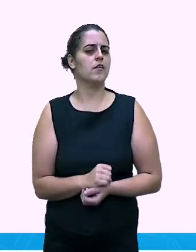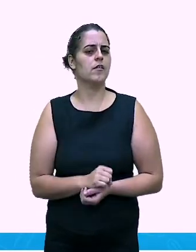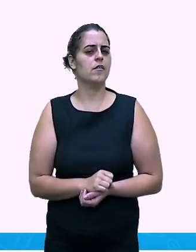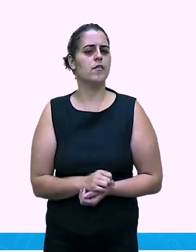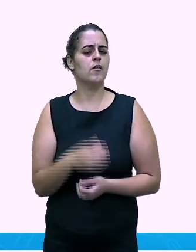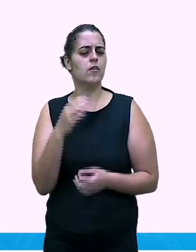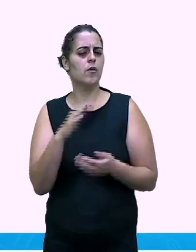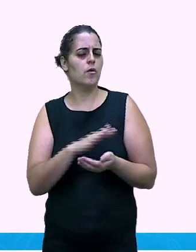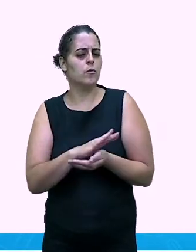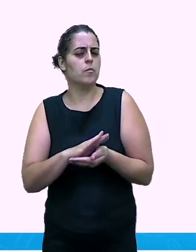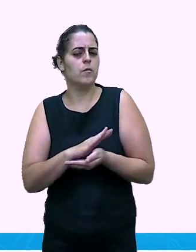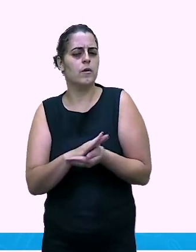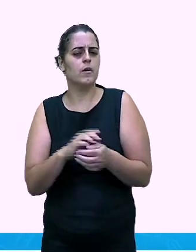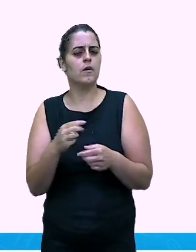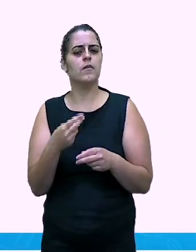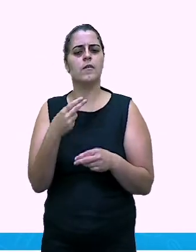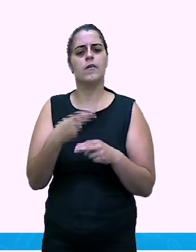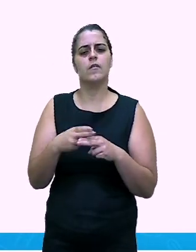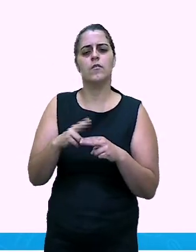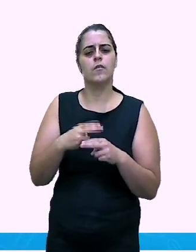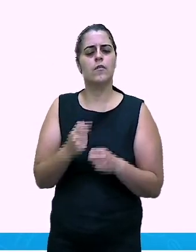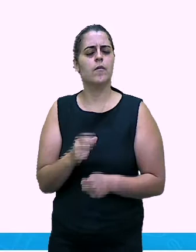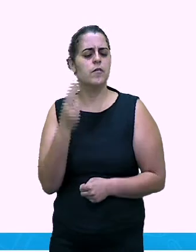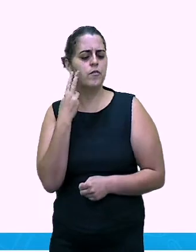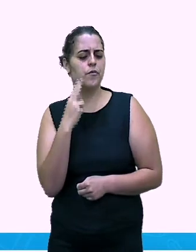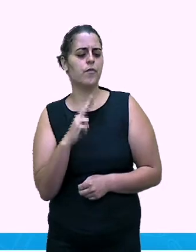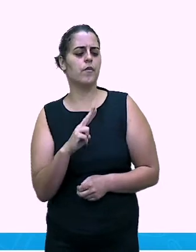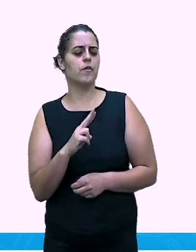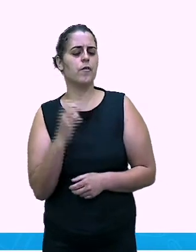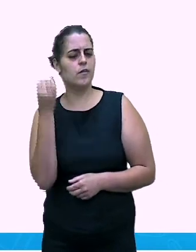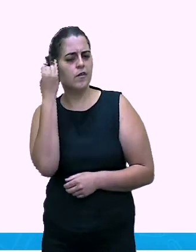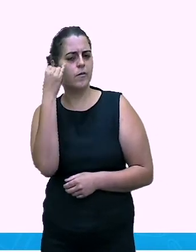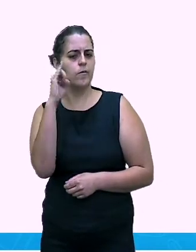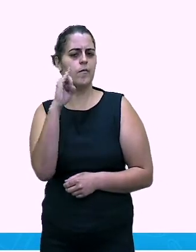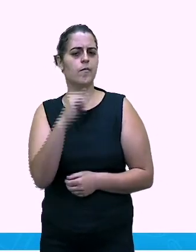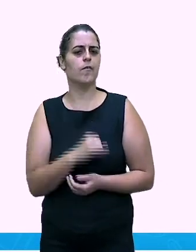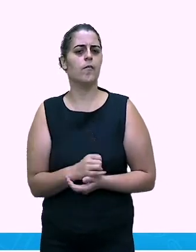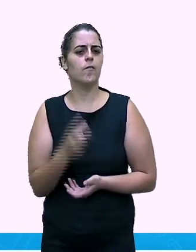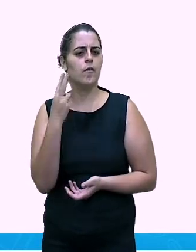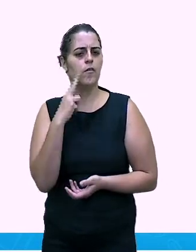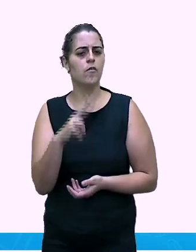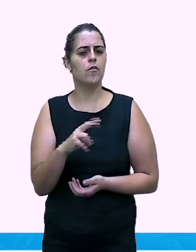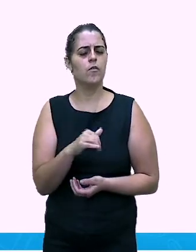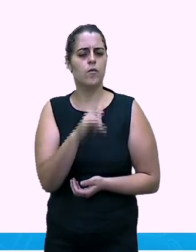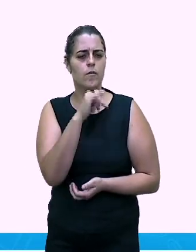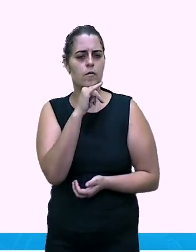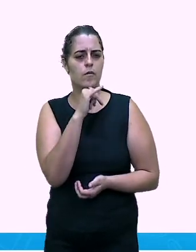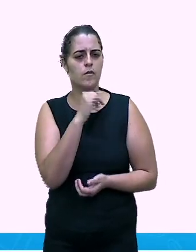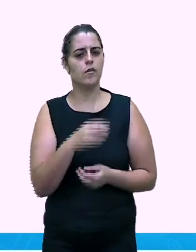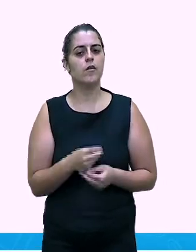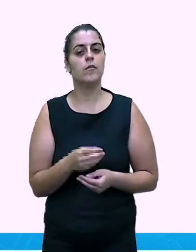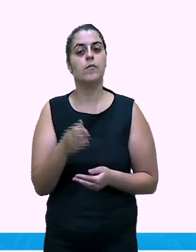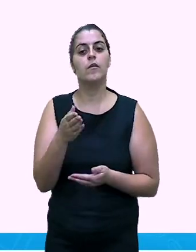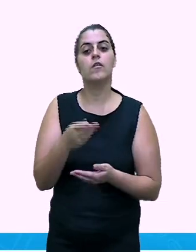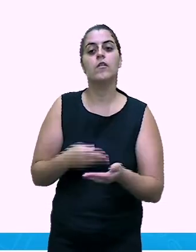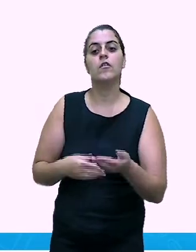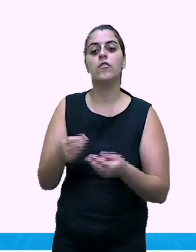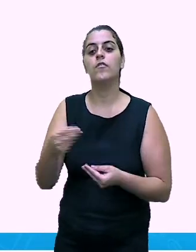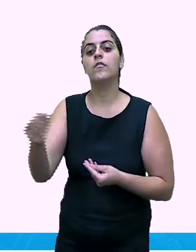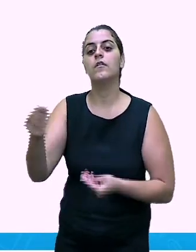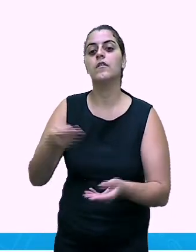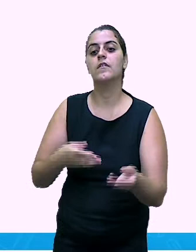dos brigadeiros, o exemplo do brigadeiro, nós vamos analisar a seguinte ideia. Olha, no exemplo da distribuição dos